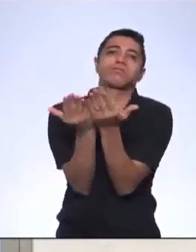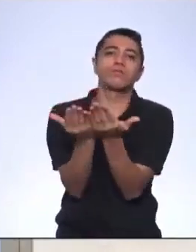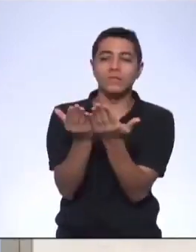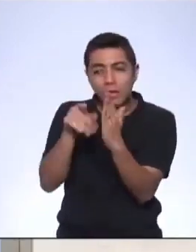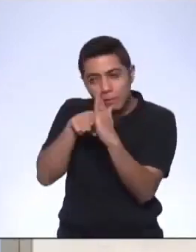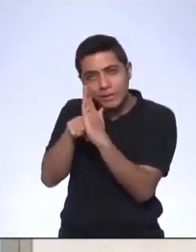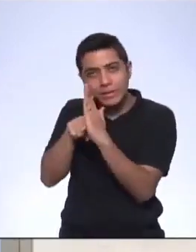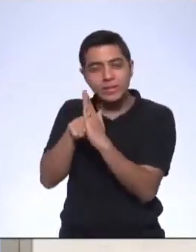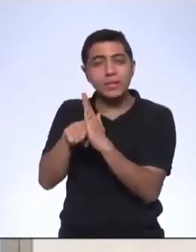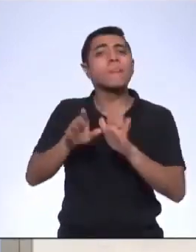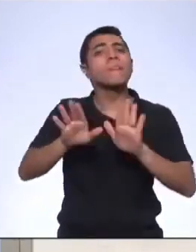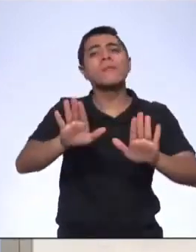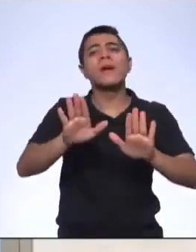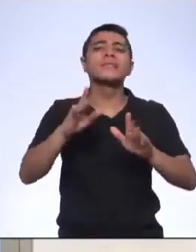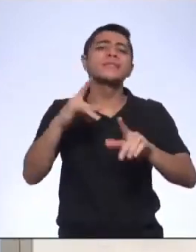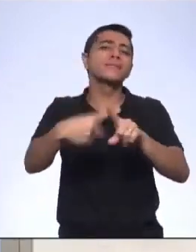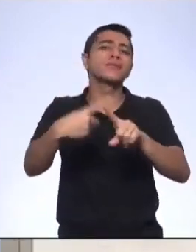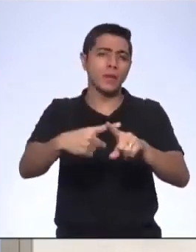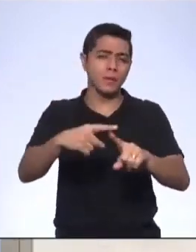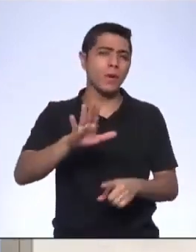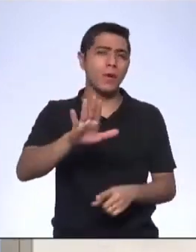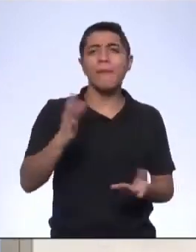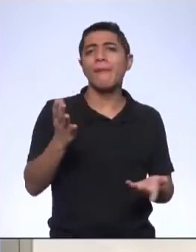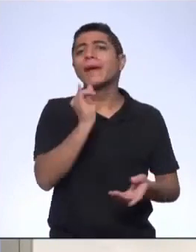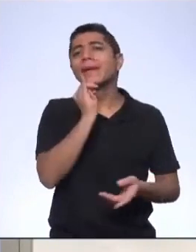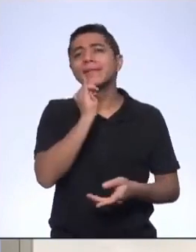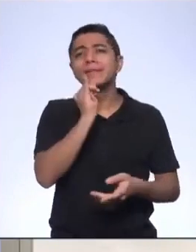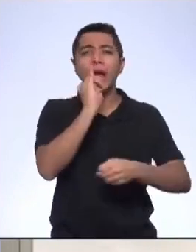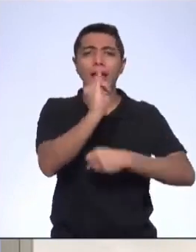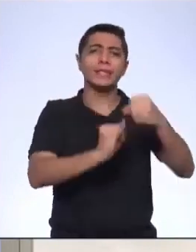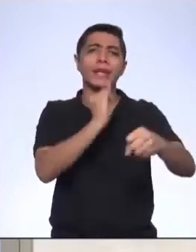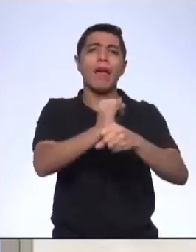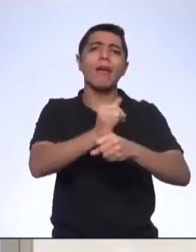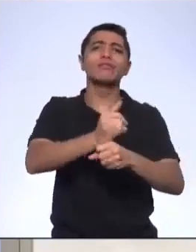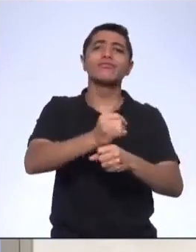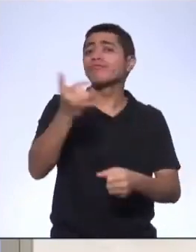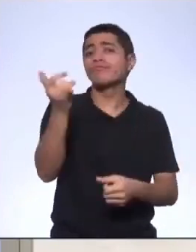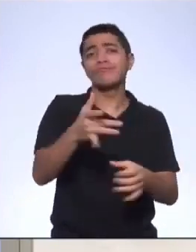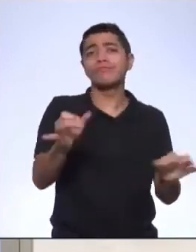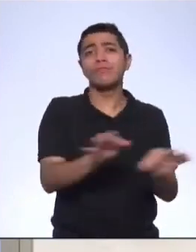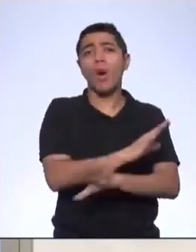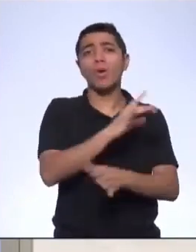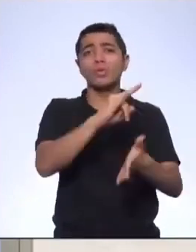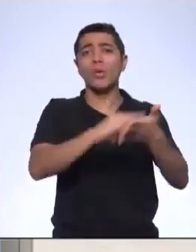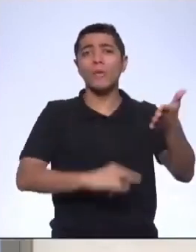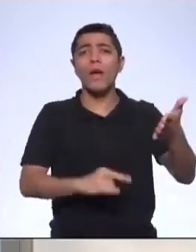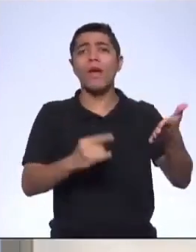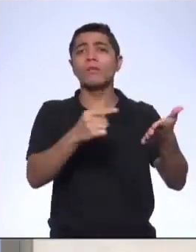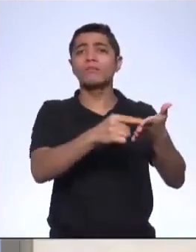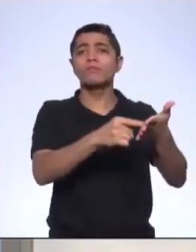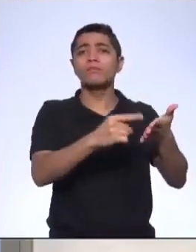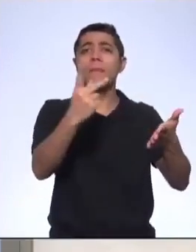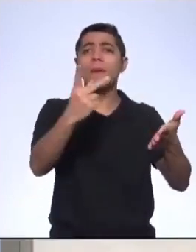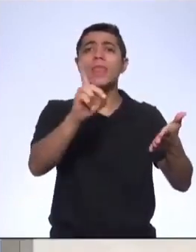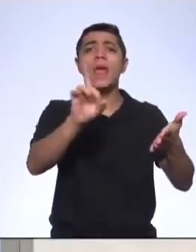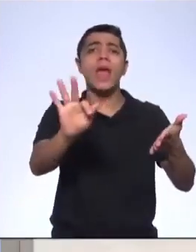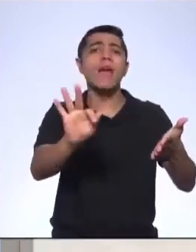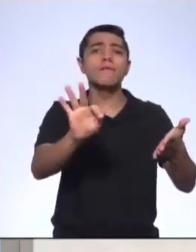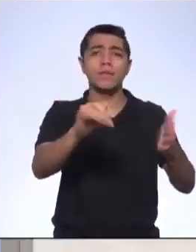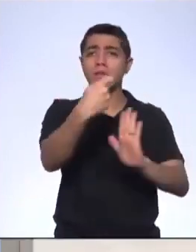você tiver um documento que está livre na internet e tudo mais, você pode acessar lá e tal, que está um formato PDF, você